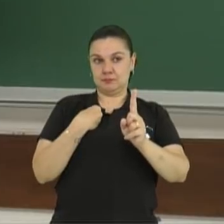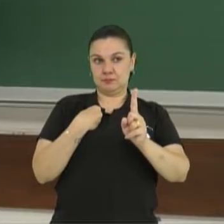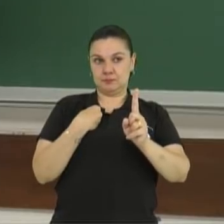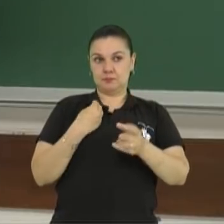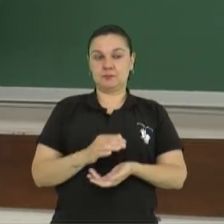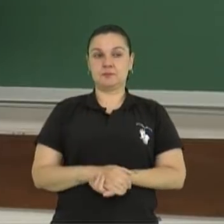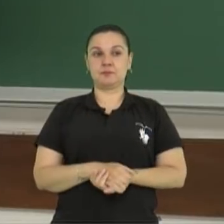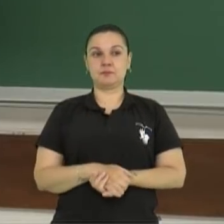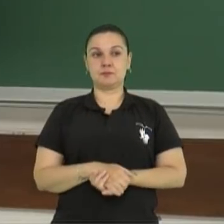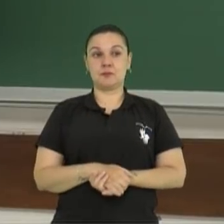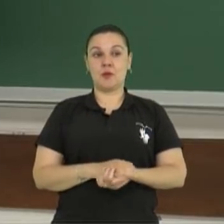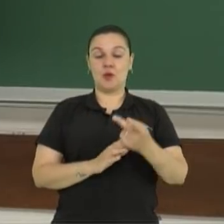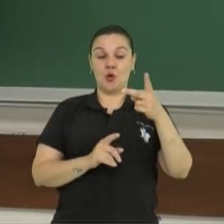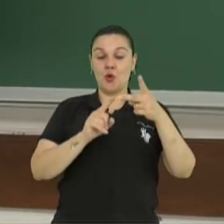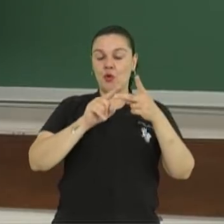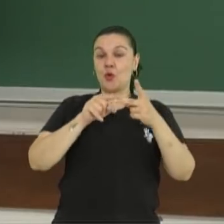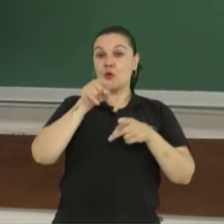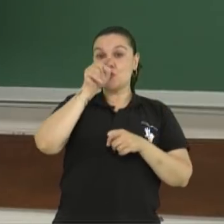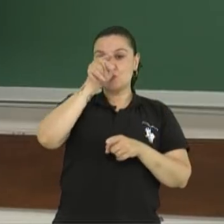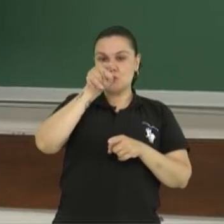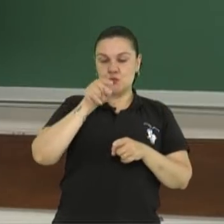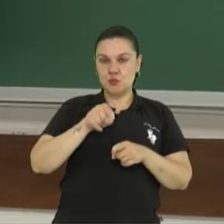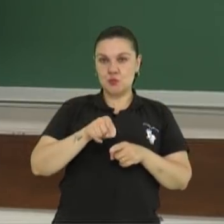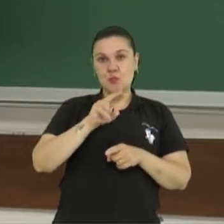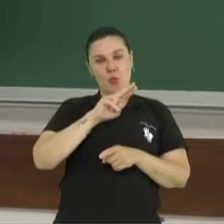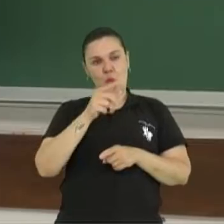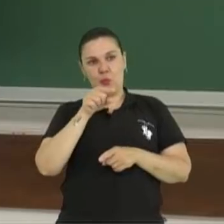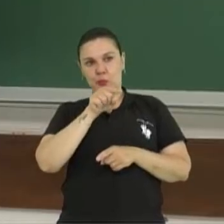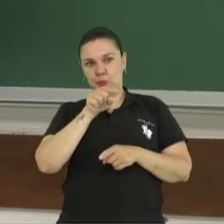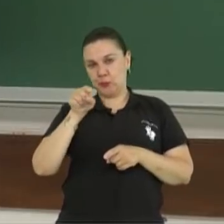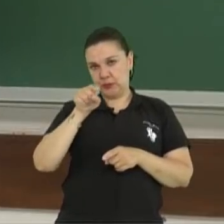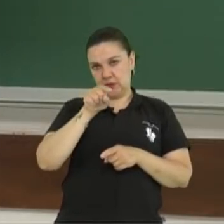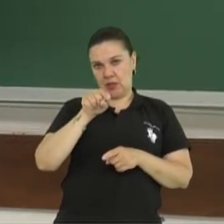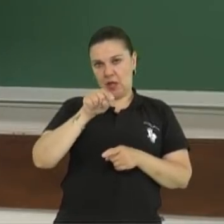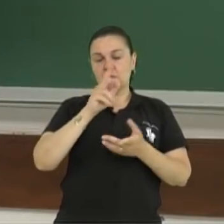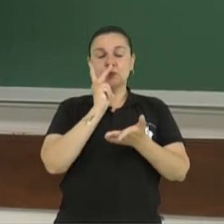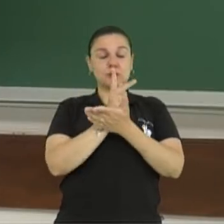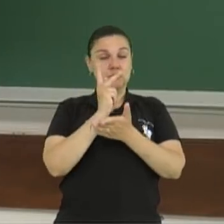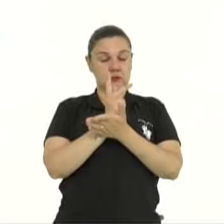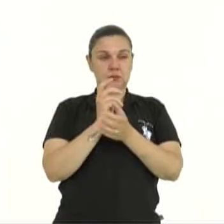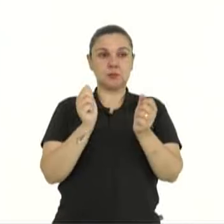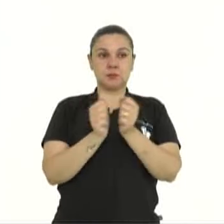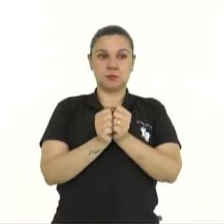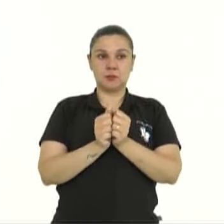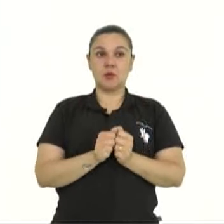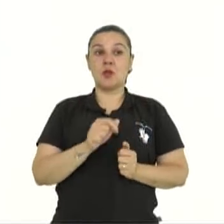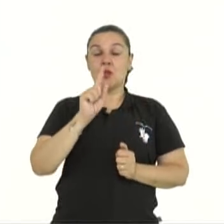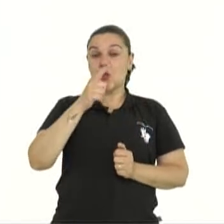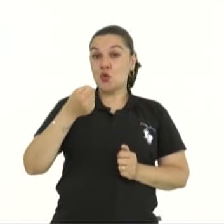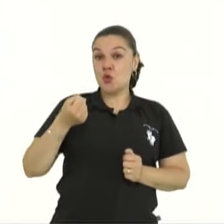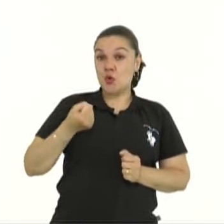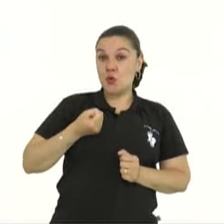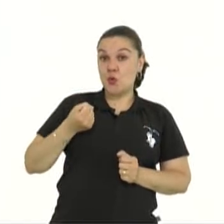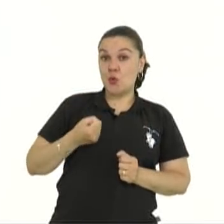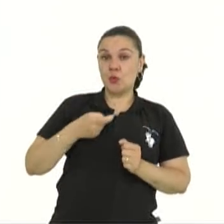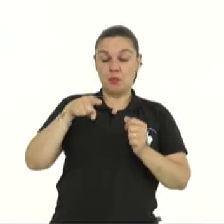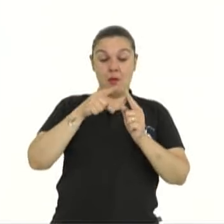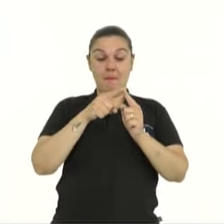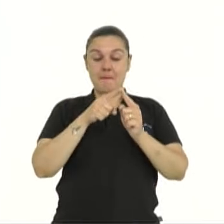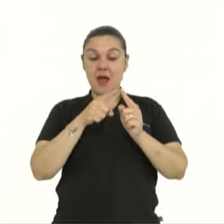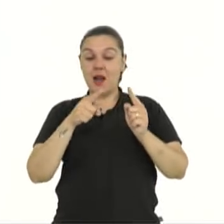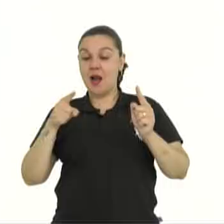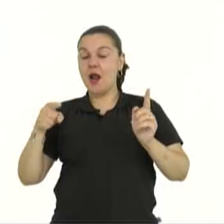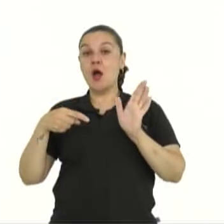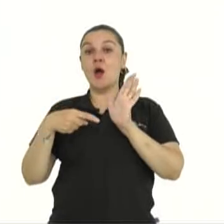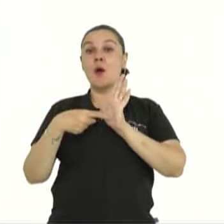número 1. 2 pontos ou um traço também, eles vão sempre estar presentes. E um número que